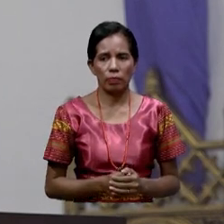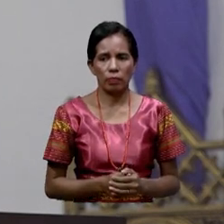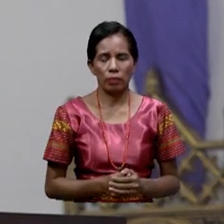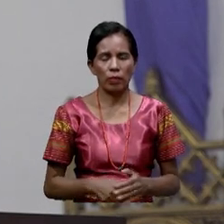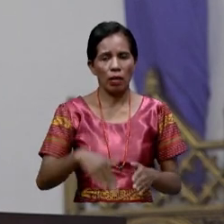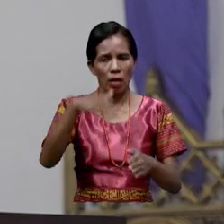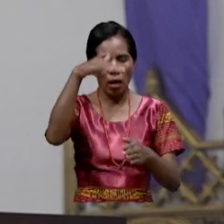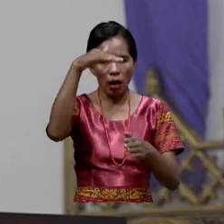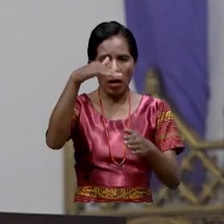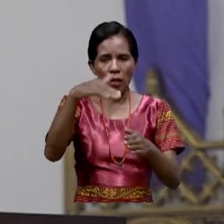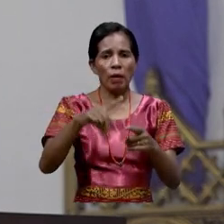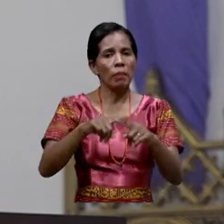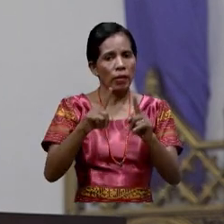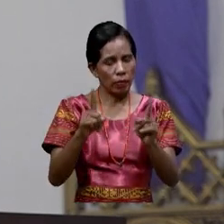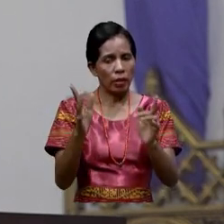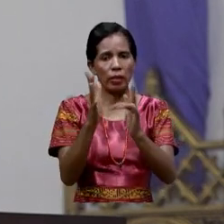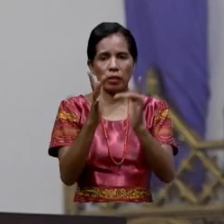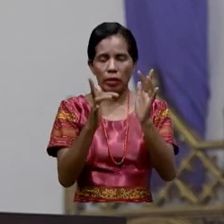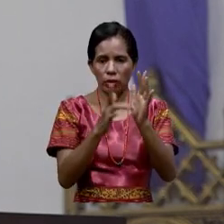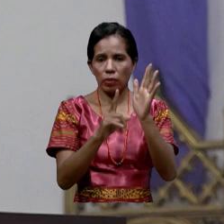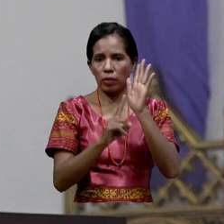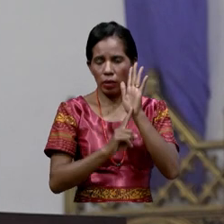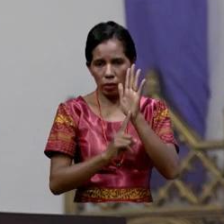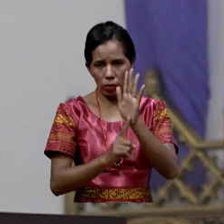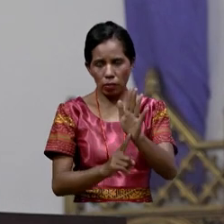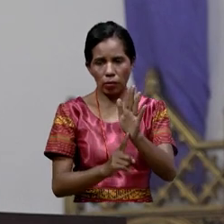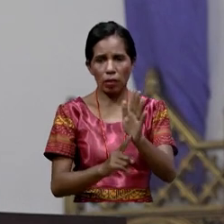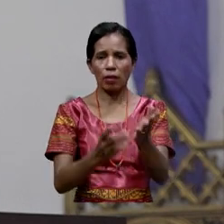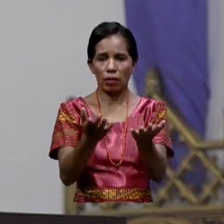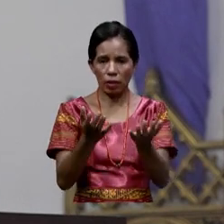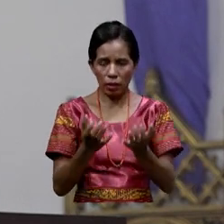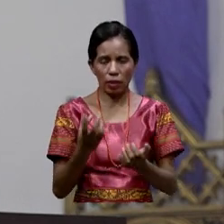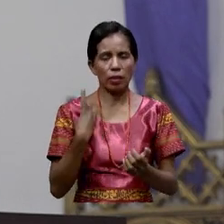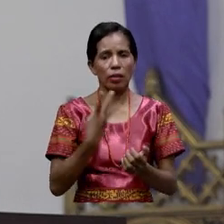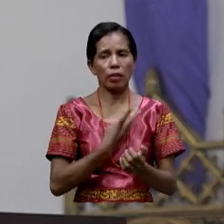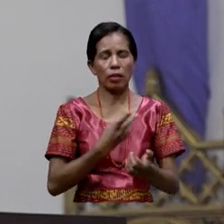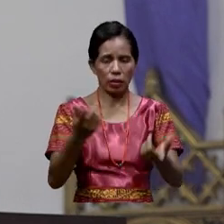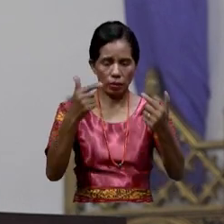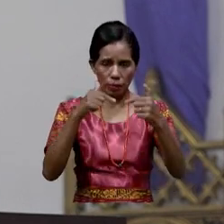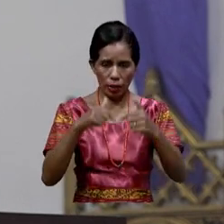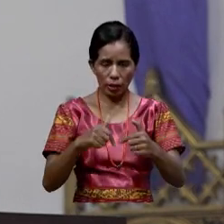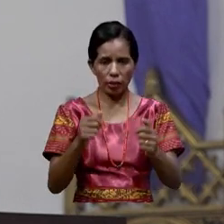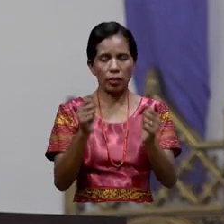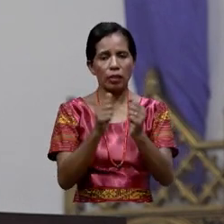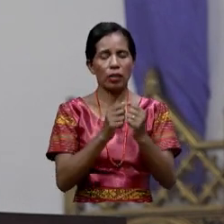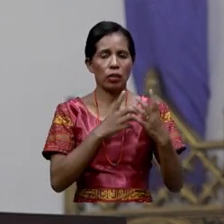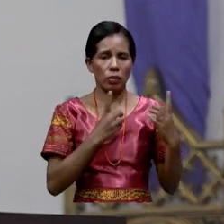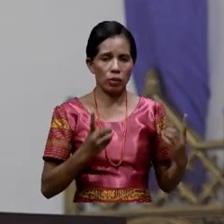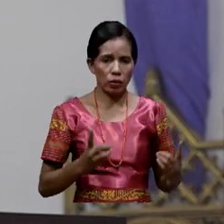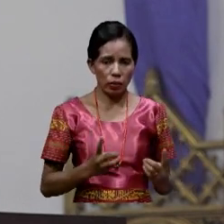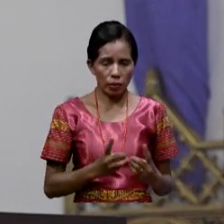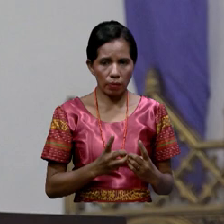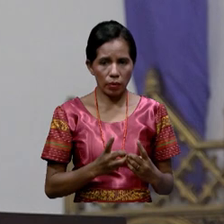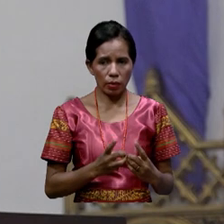as a de Jesus hatubu a cara que ita mos manifesta domi in dene visivo ema